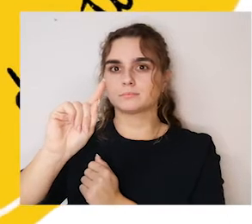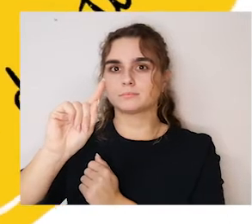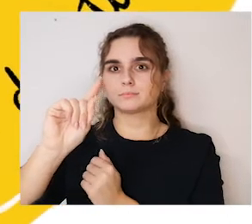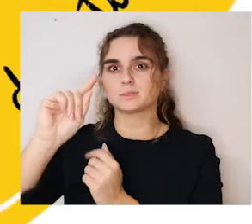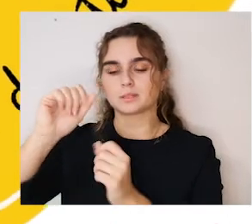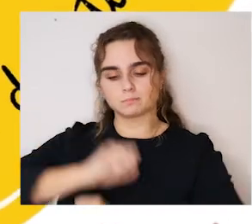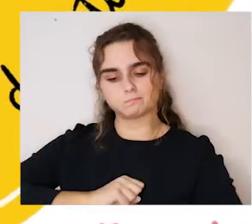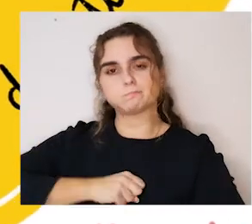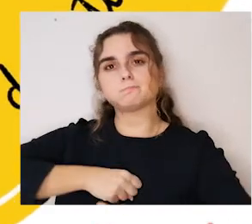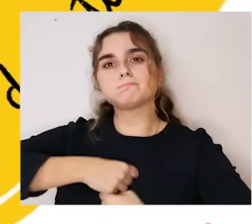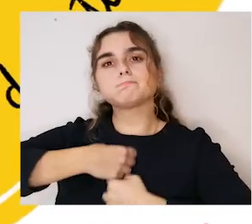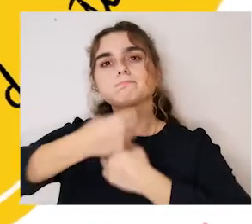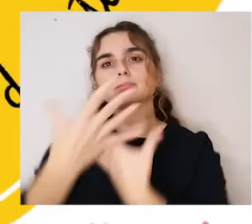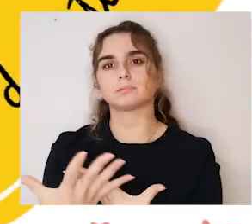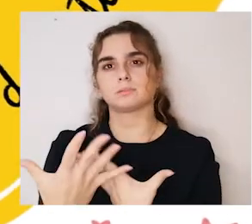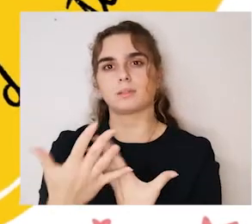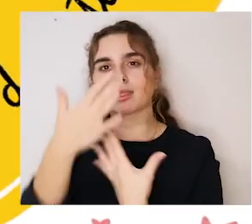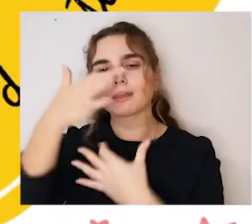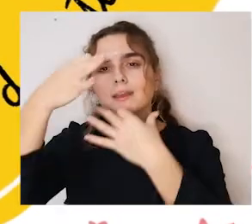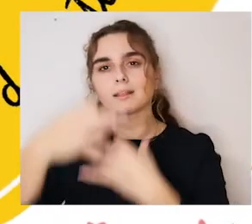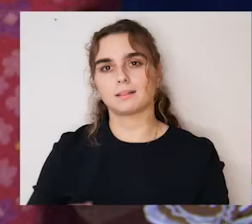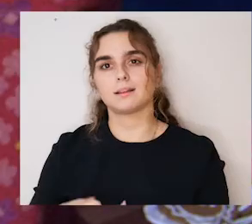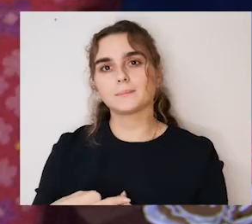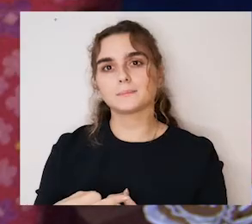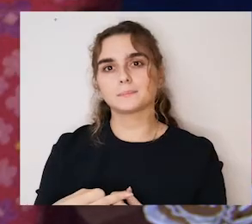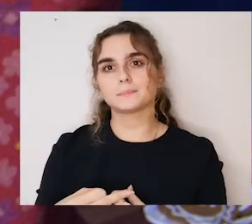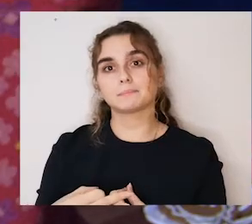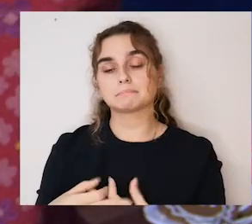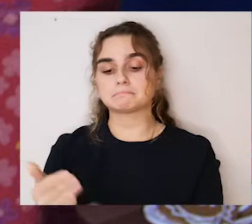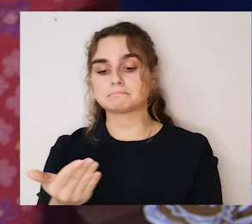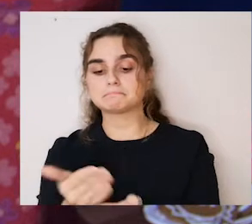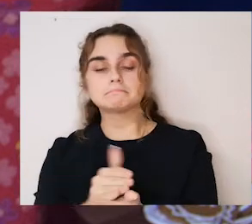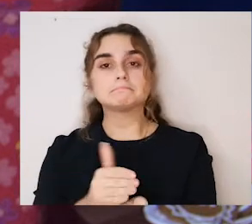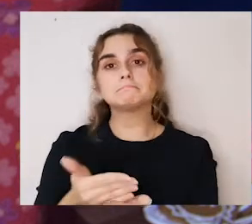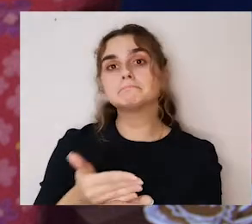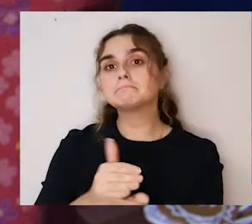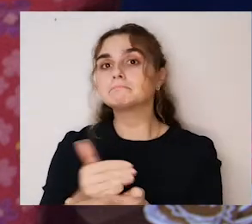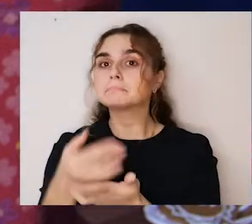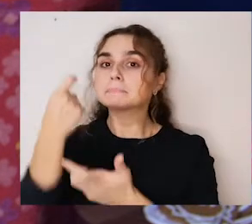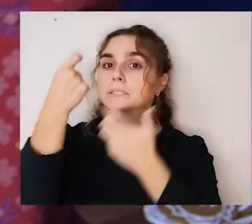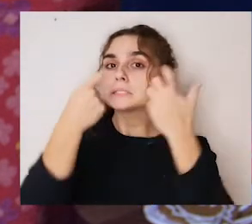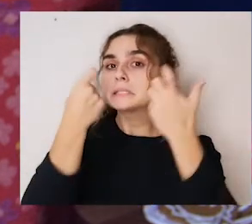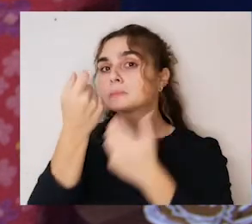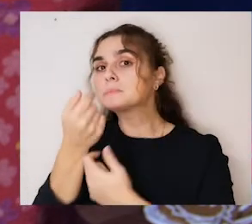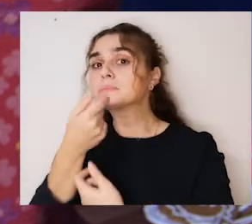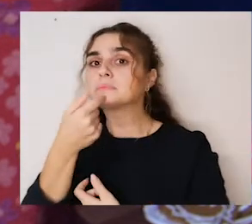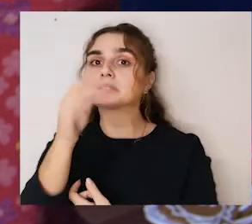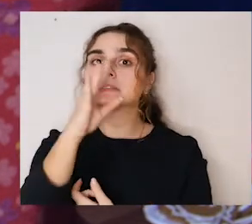tudo de ti. De acreditar. De ponderar,